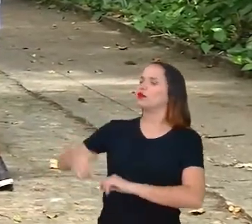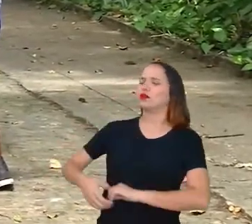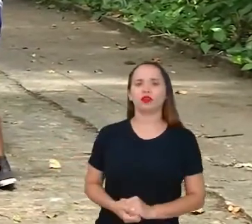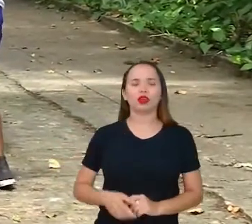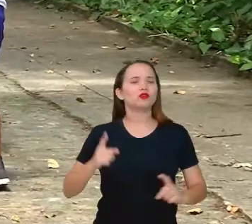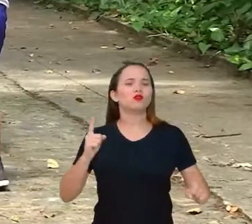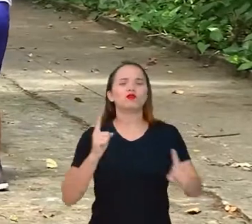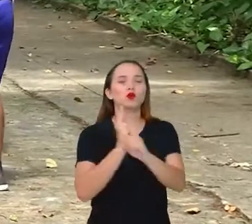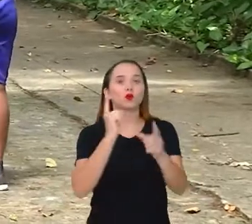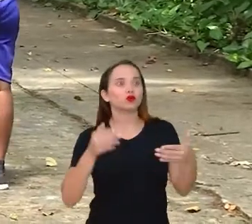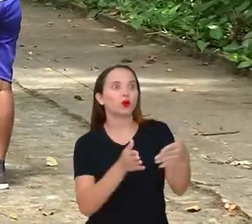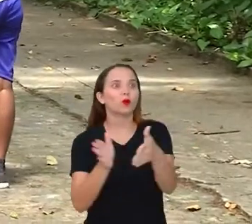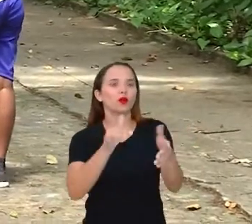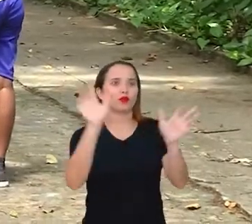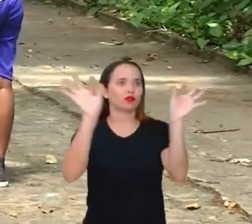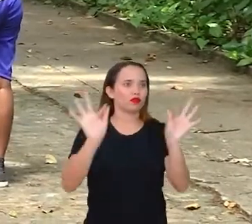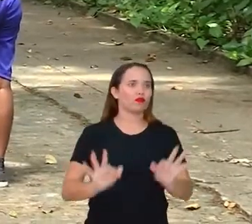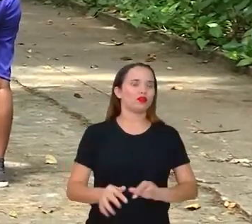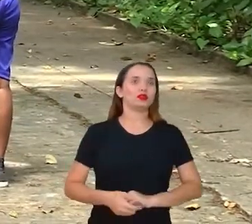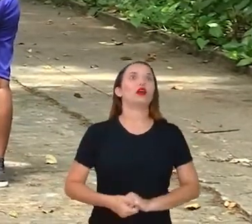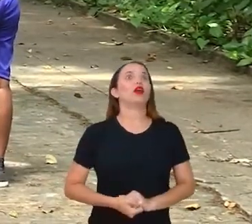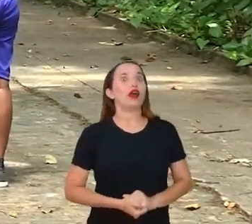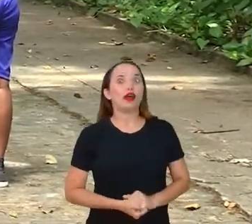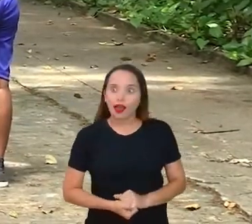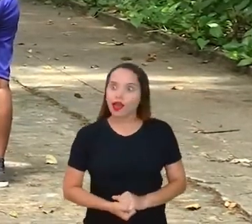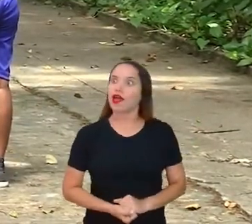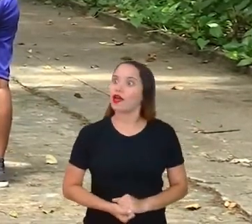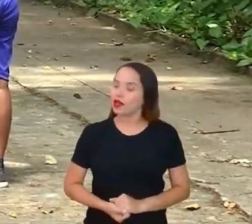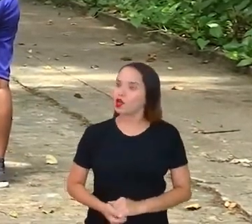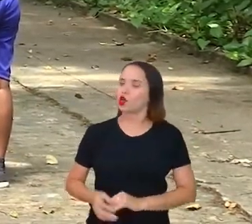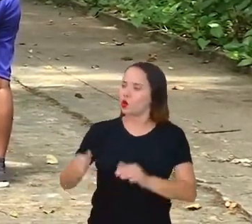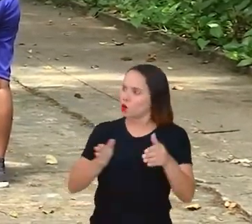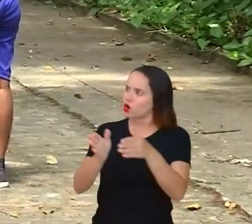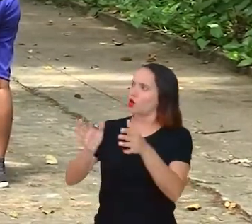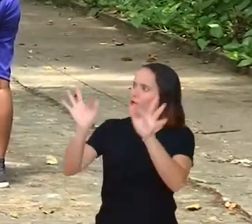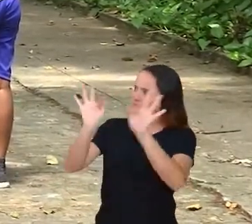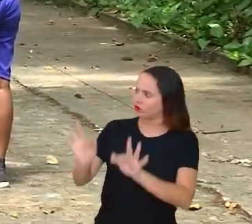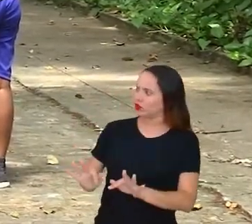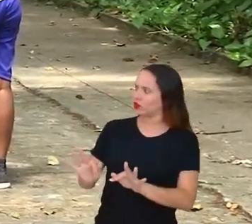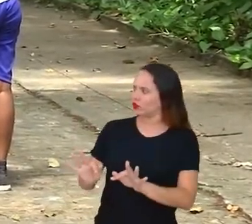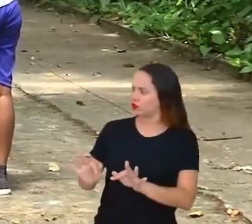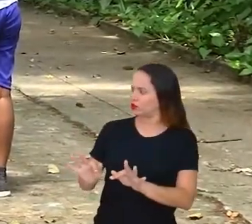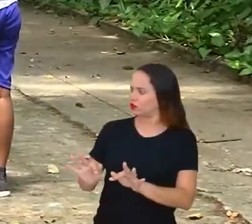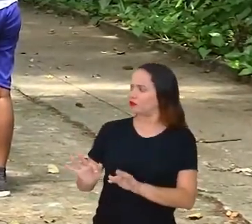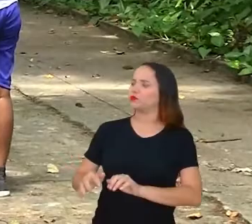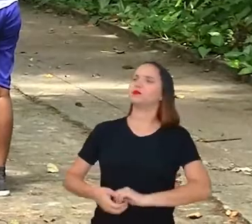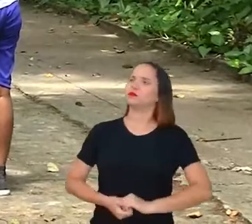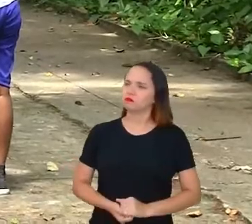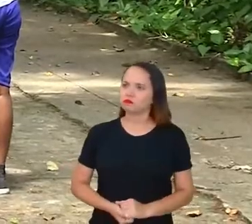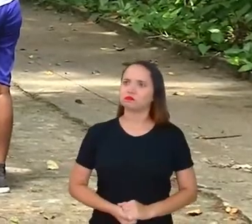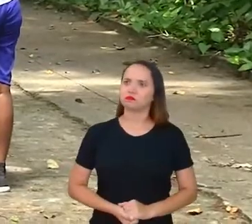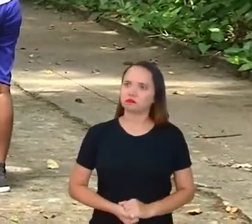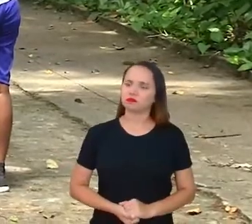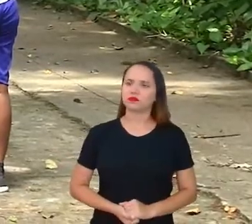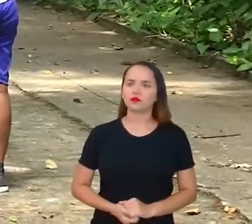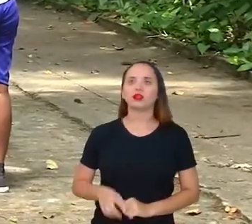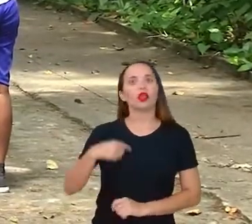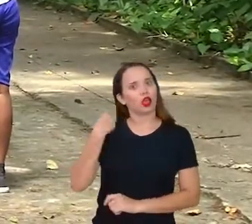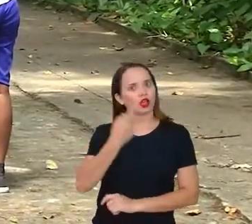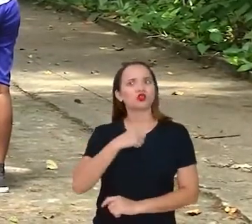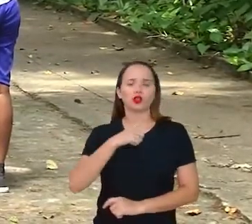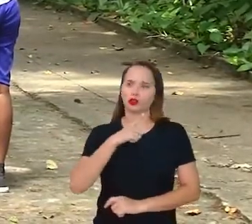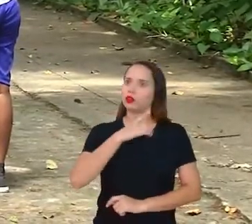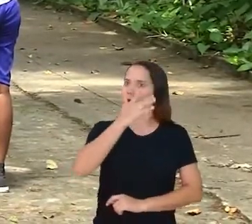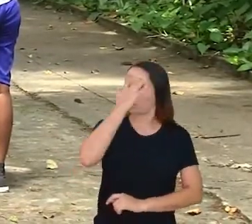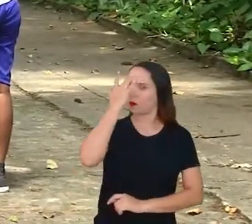encontrar o caminho da felicidade. O caminho da felicidade? A felicidade. A gente tem uma